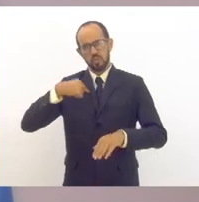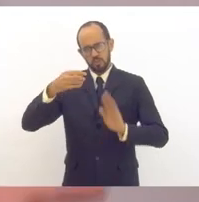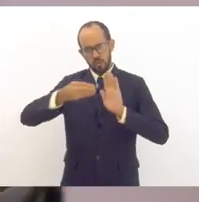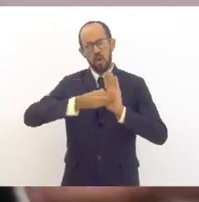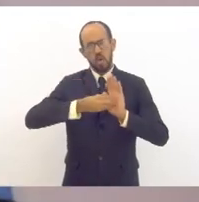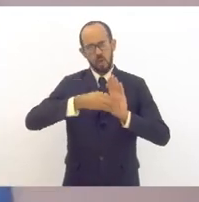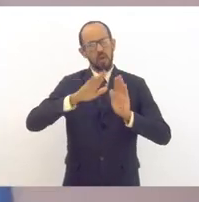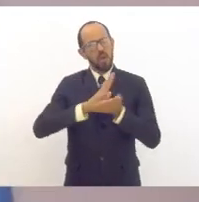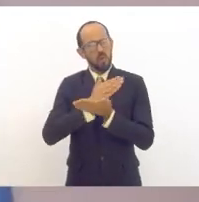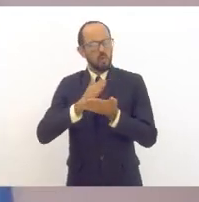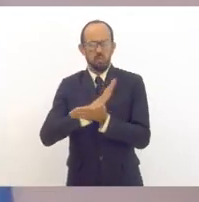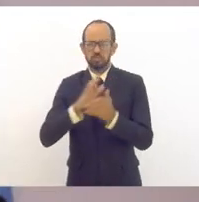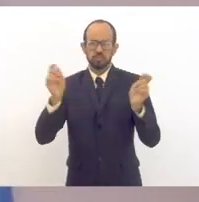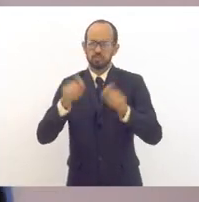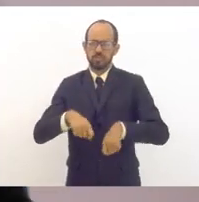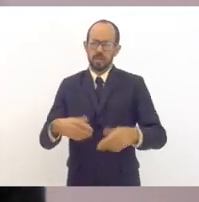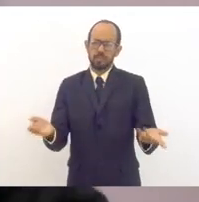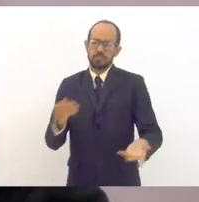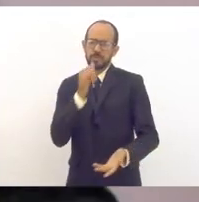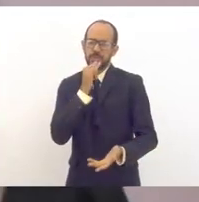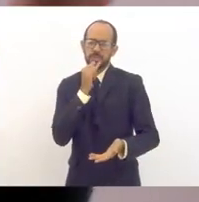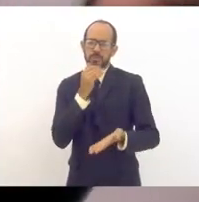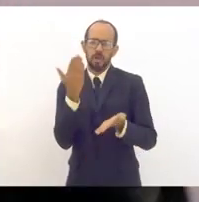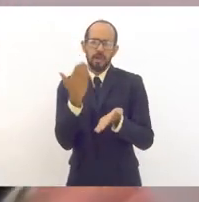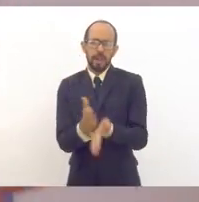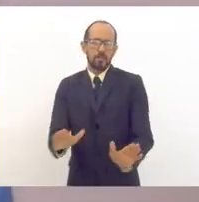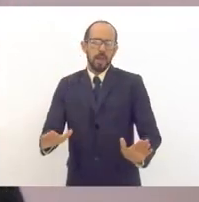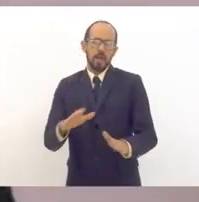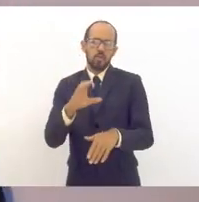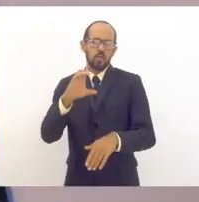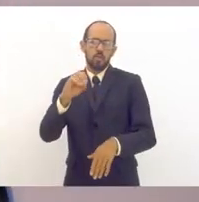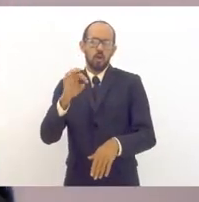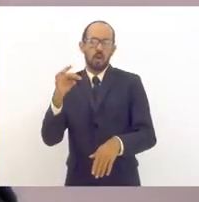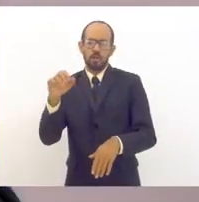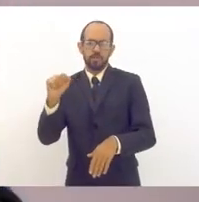avançar Como acabar com a cota racial como